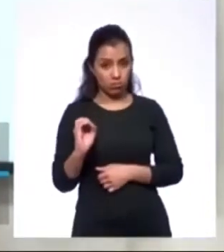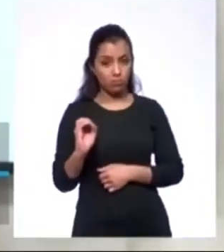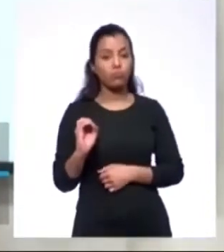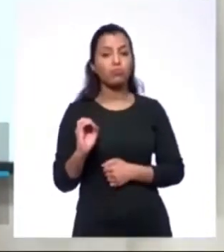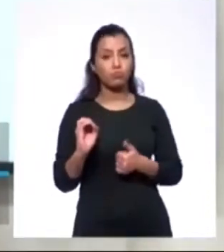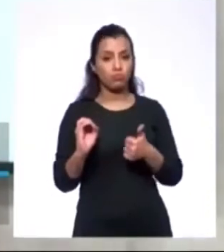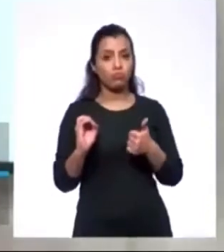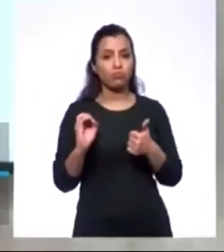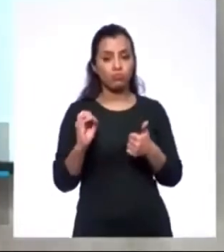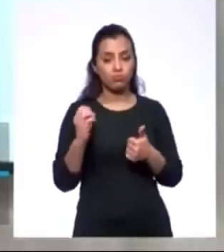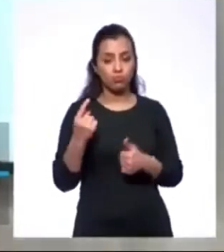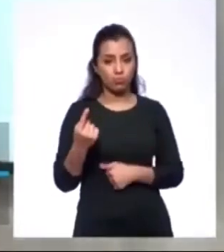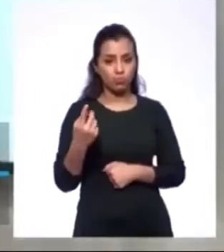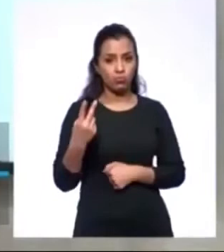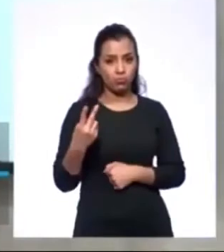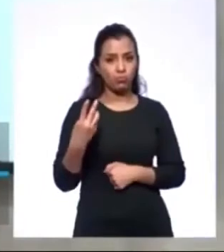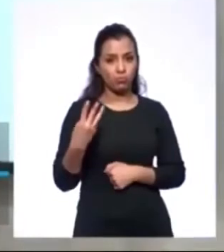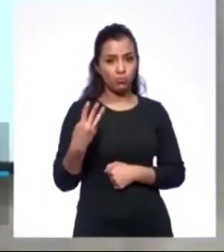0123456